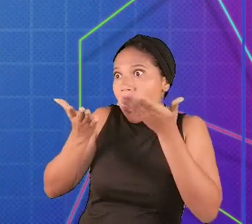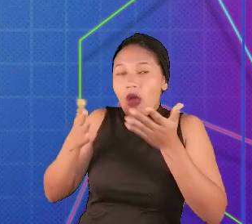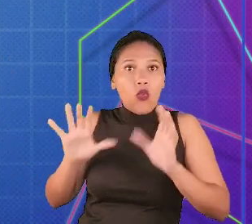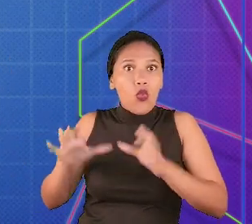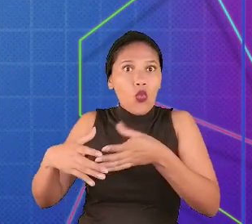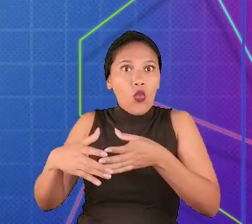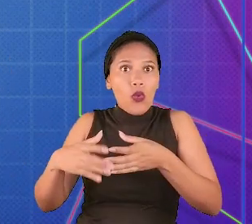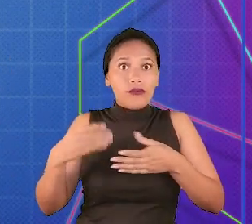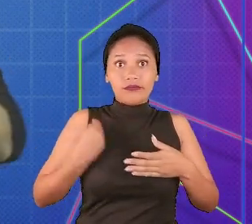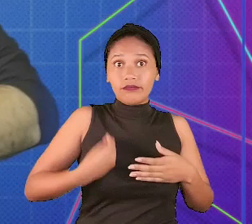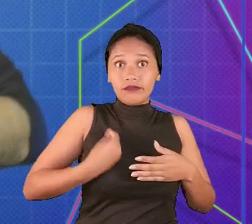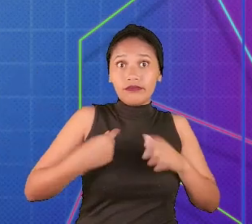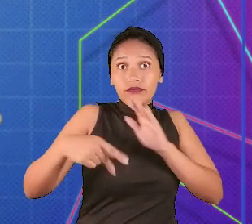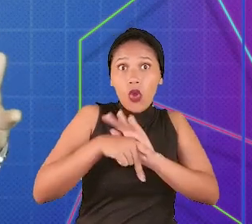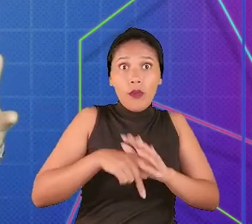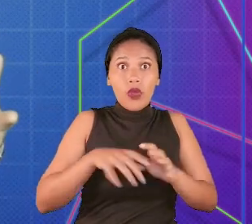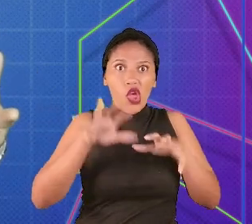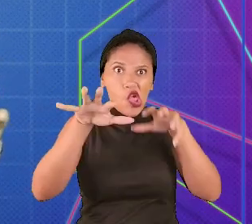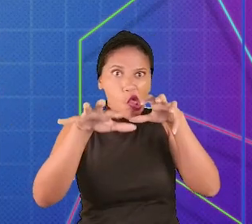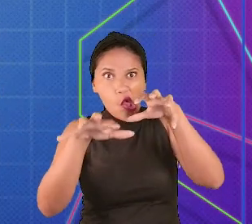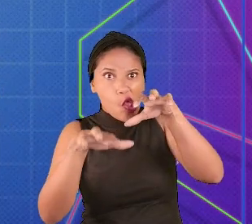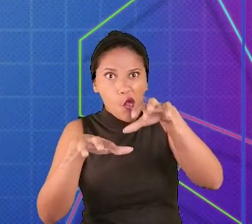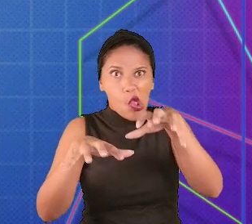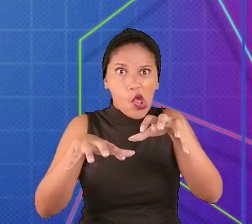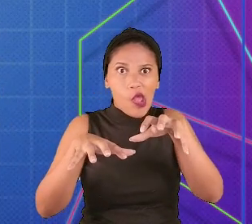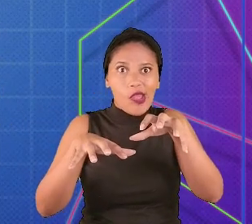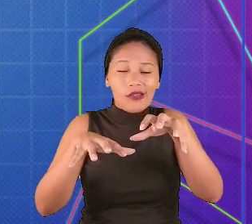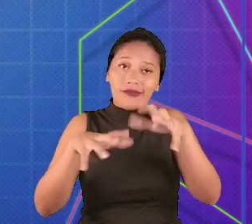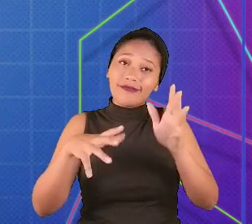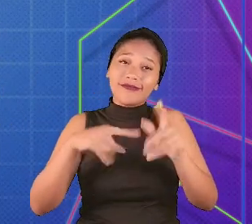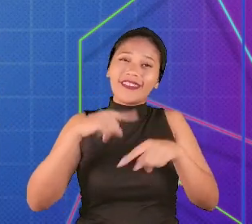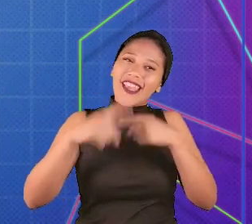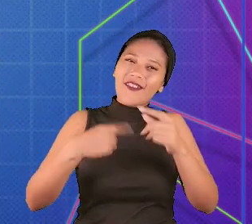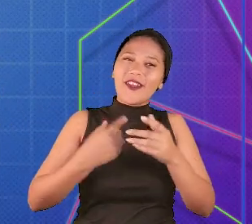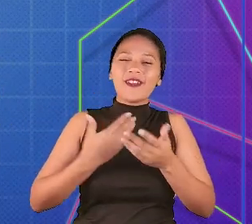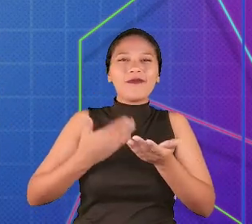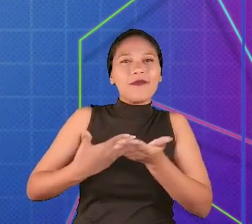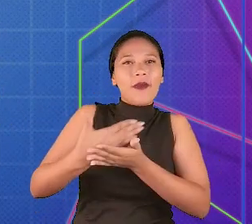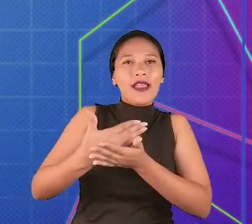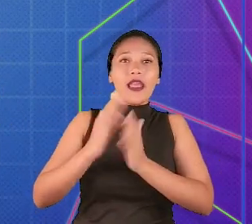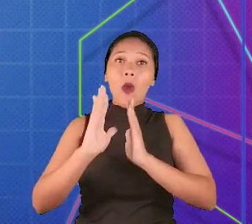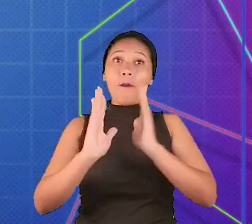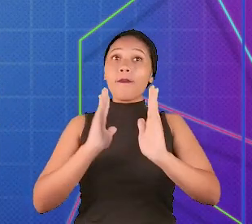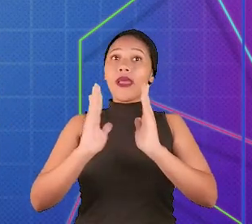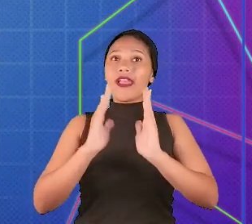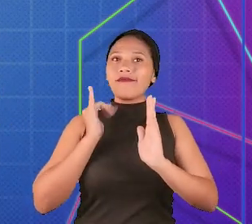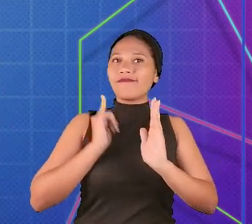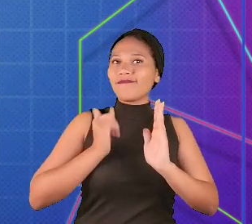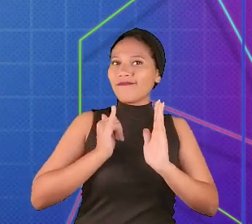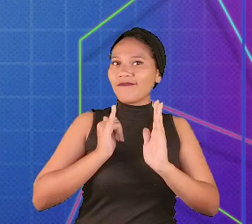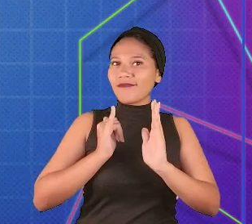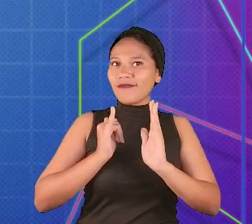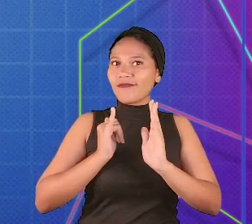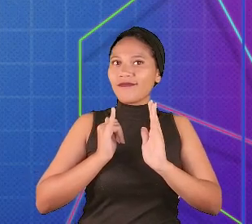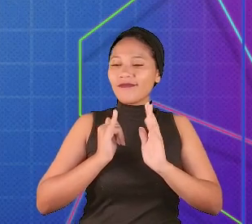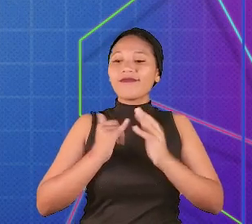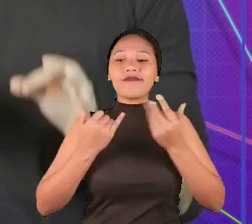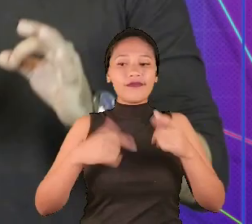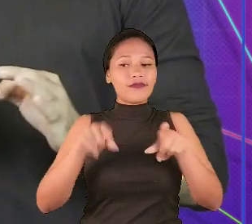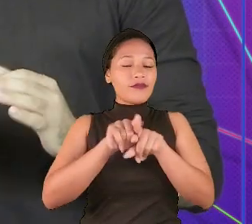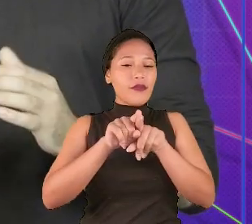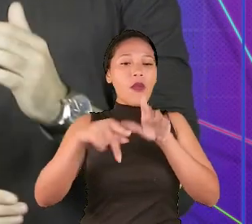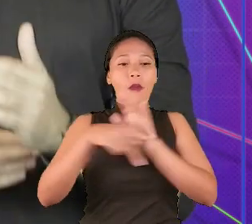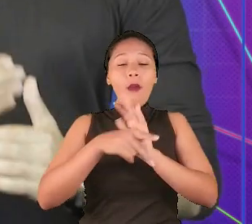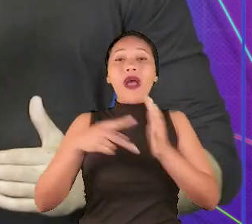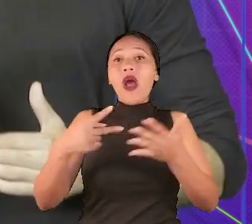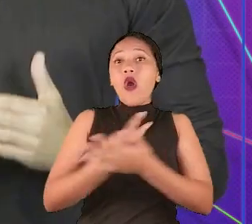uma aldeia? Sobreviver a um ataque de zumbis? Logo depois do início, temos o meio da narrativa, o ato 2,